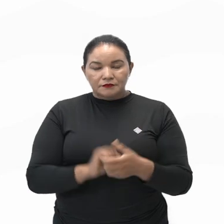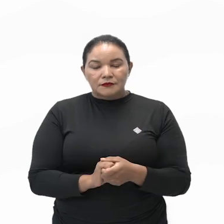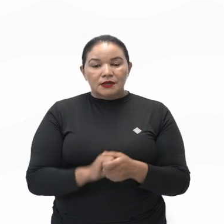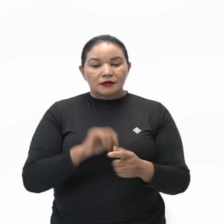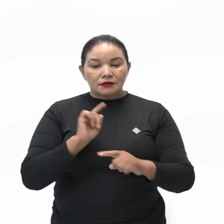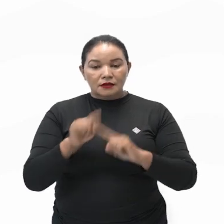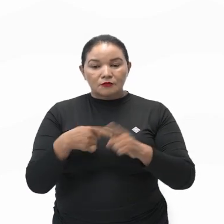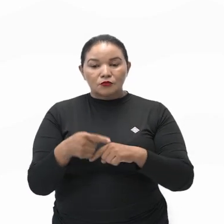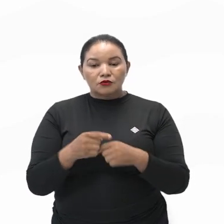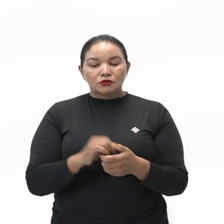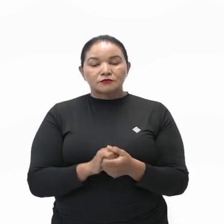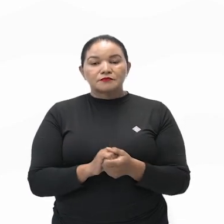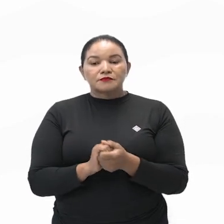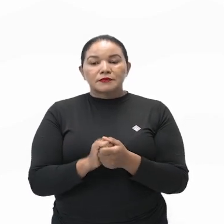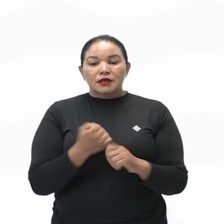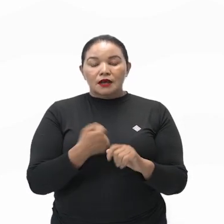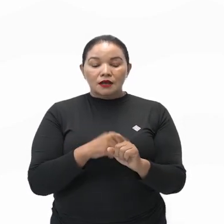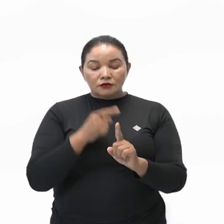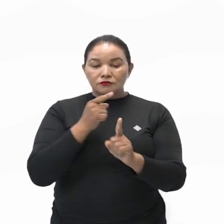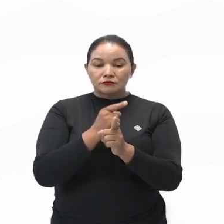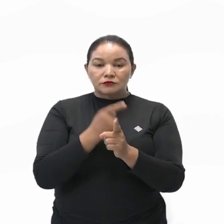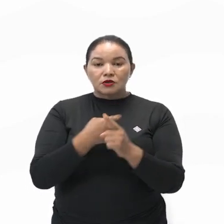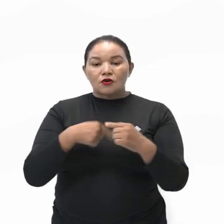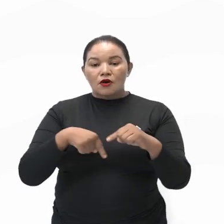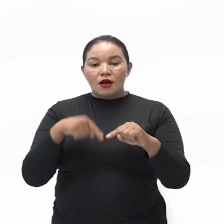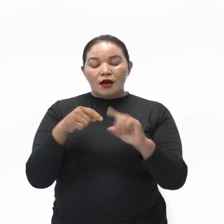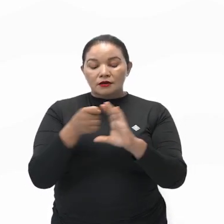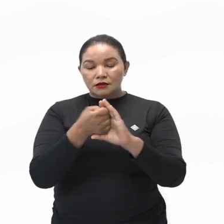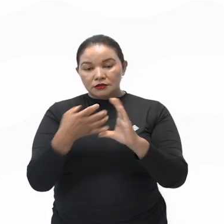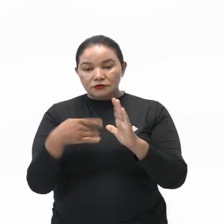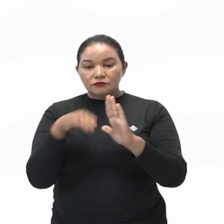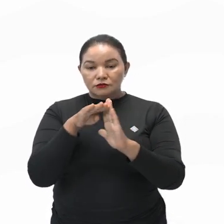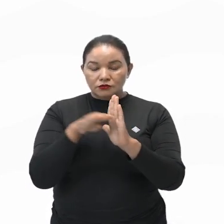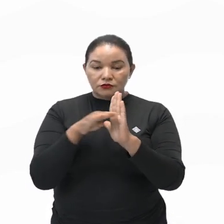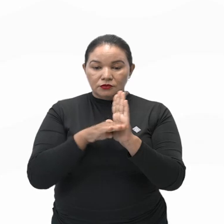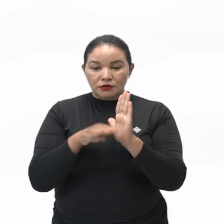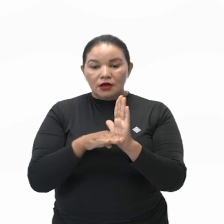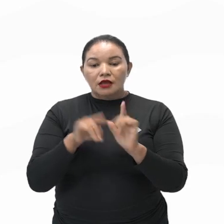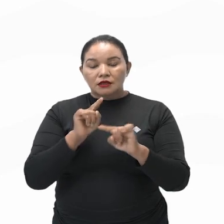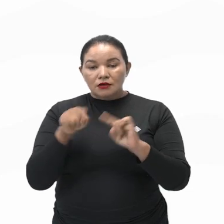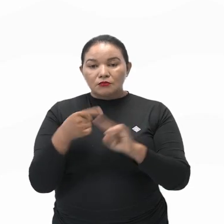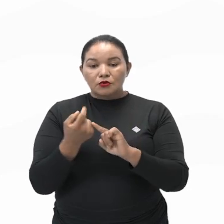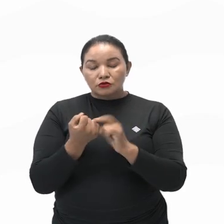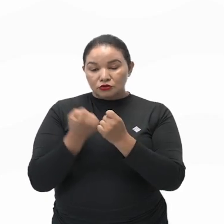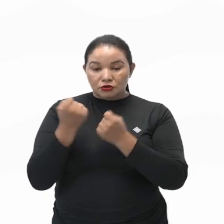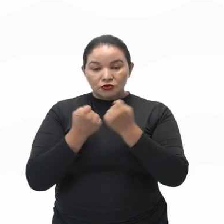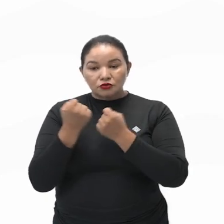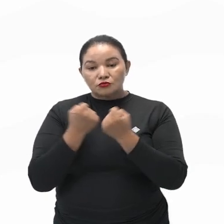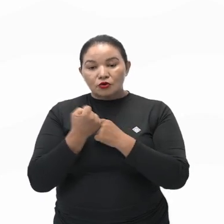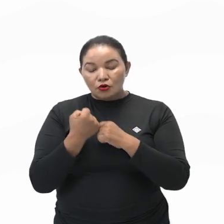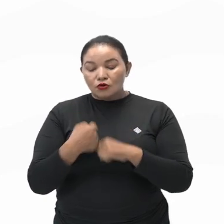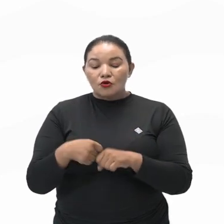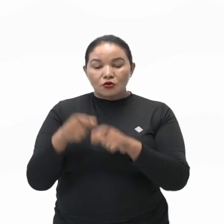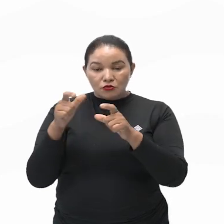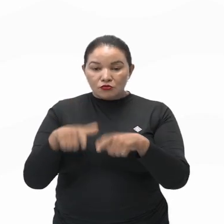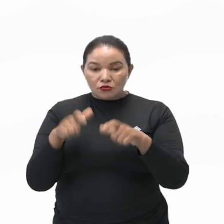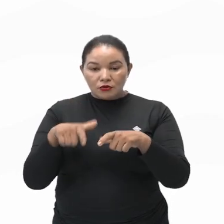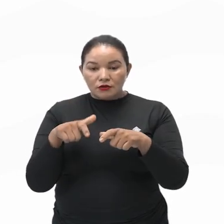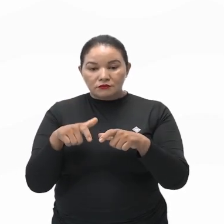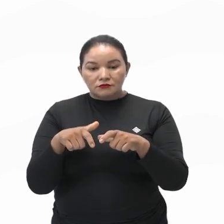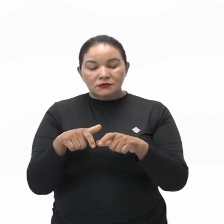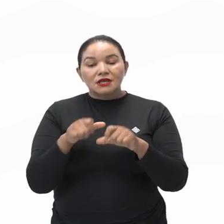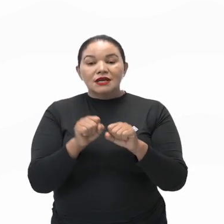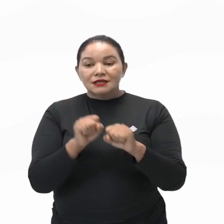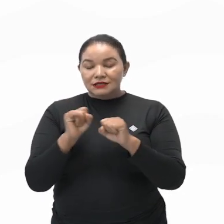Depois que você identifica e classifica, você vai transportar para o responsável. Vamos dizer que é matéria